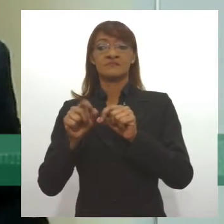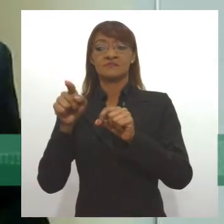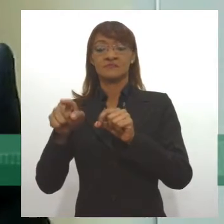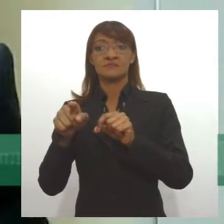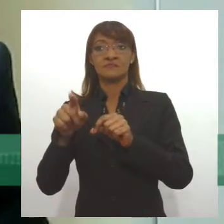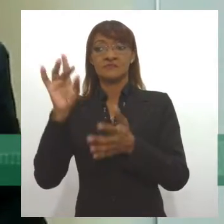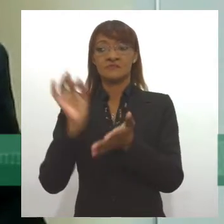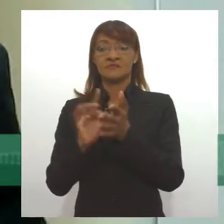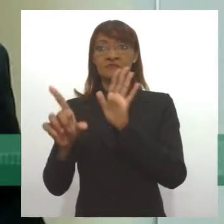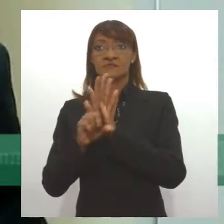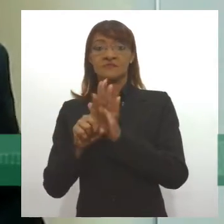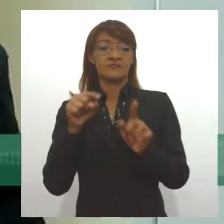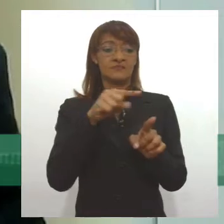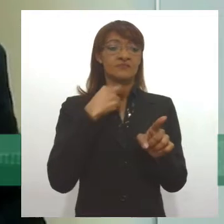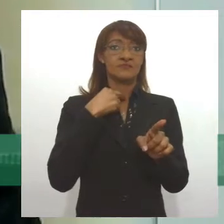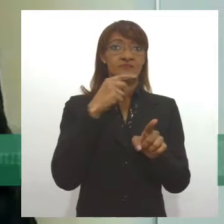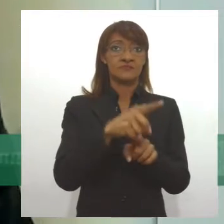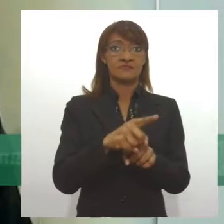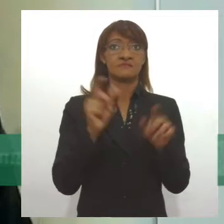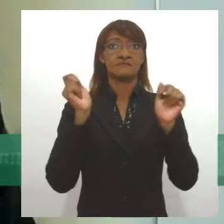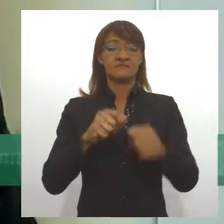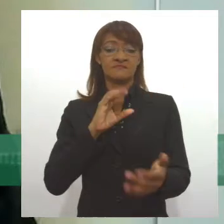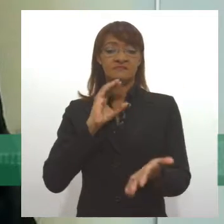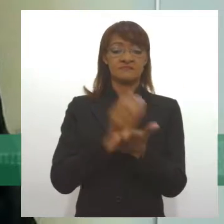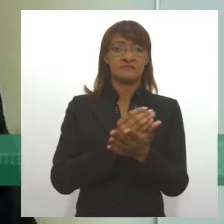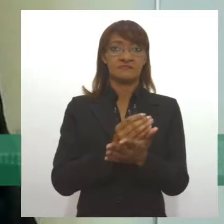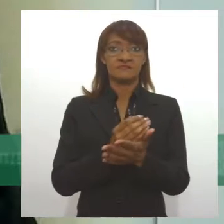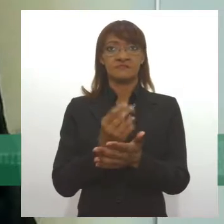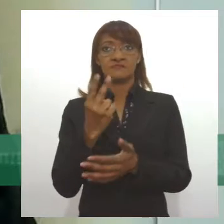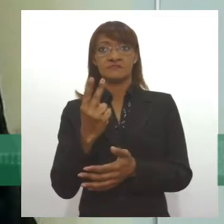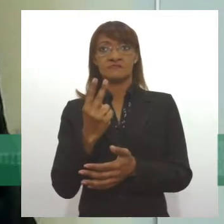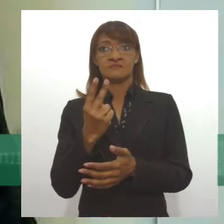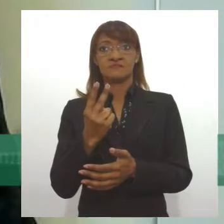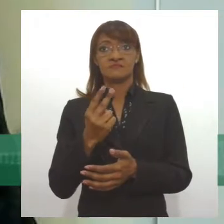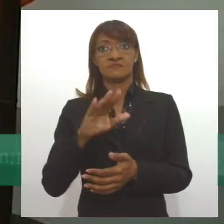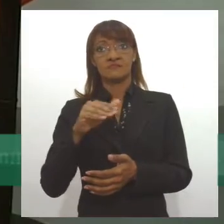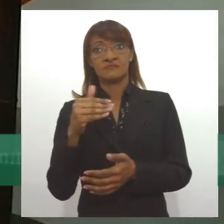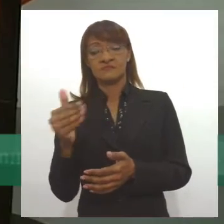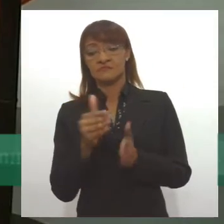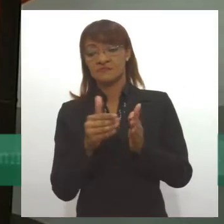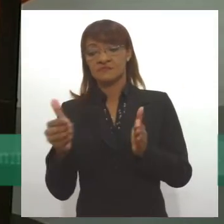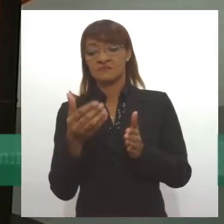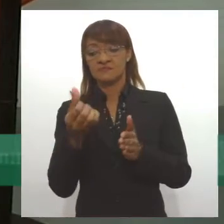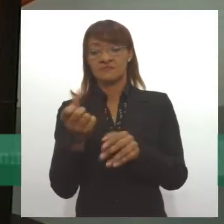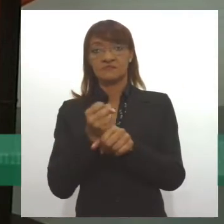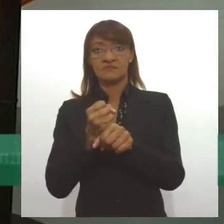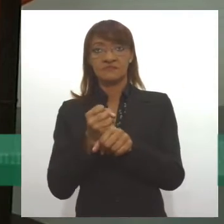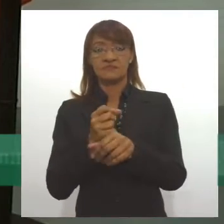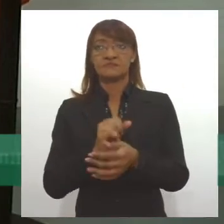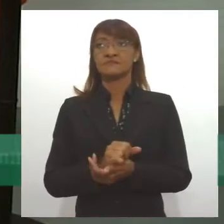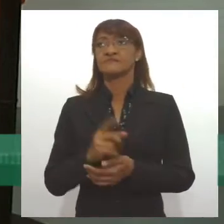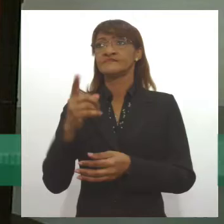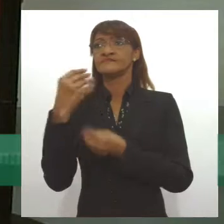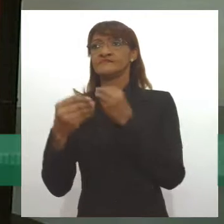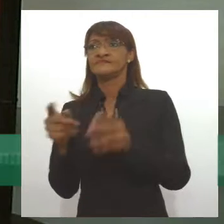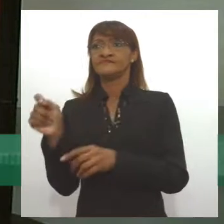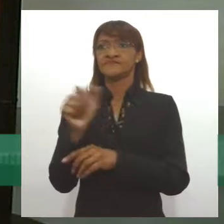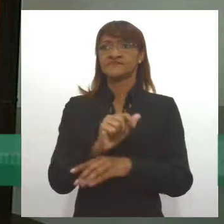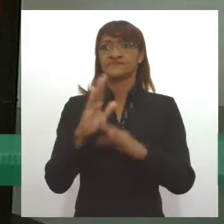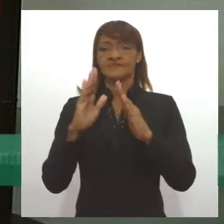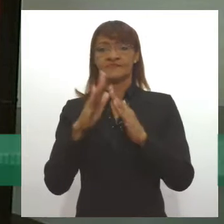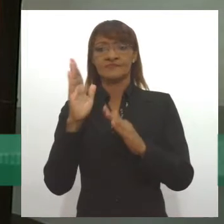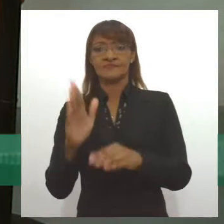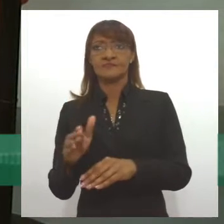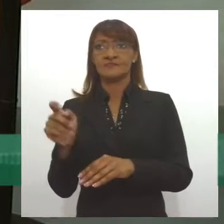e crime com pena de detenção de 2 a 6 anos. Com relação à questão de auxílio alimentação, auxílio moradia para